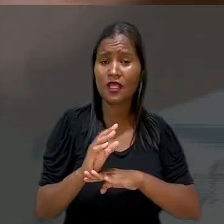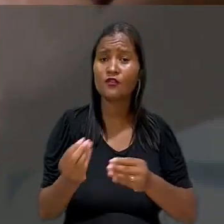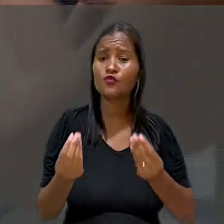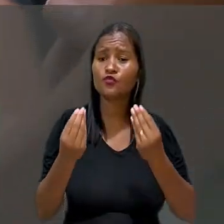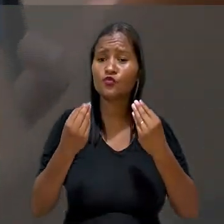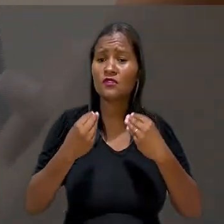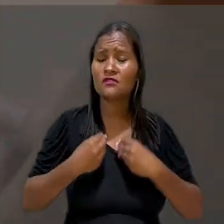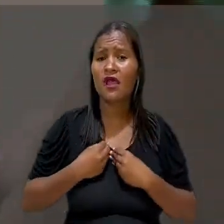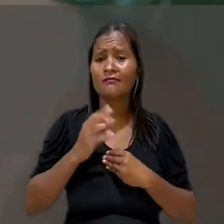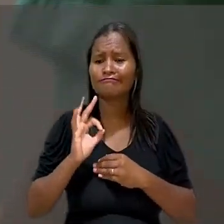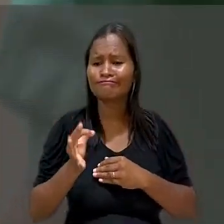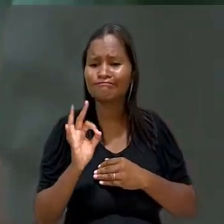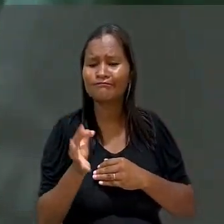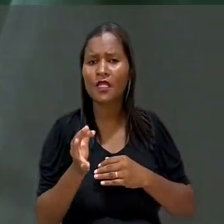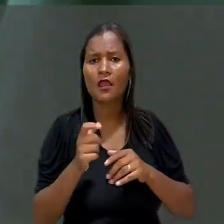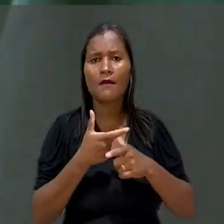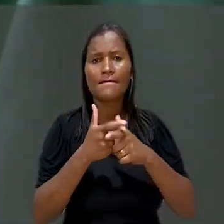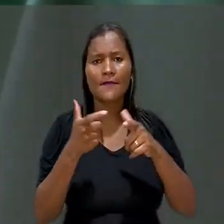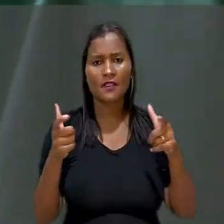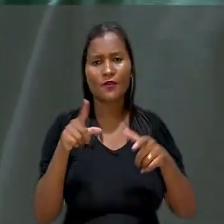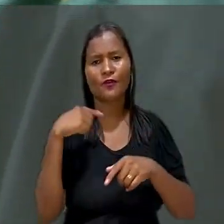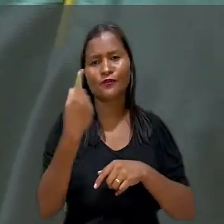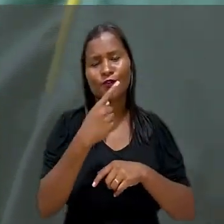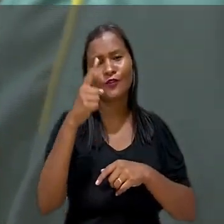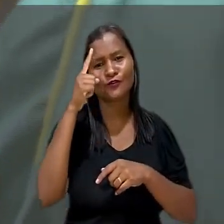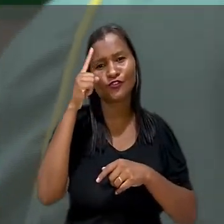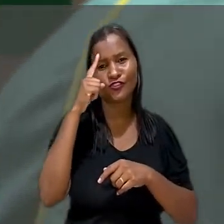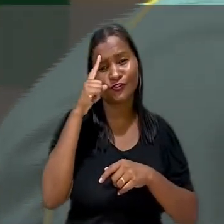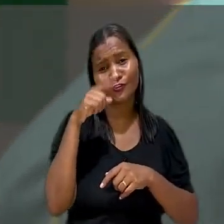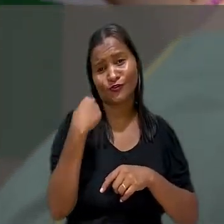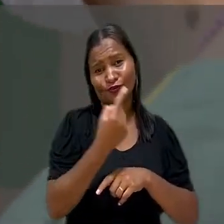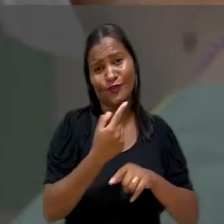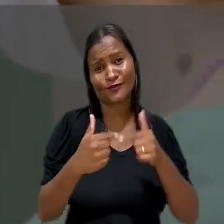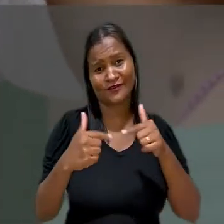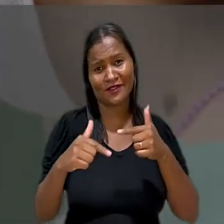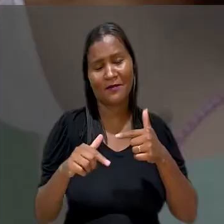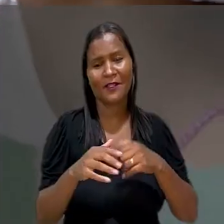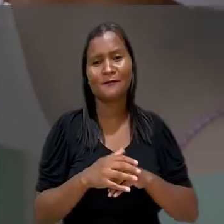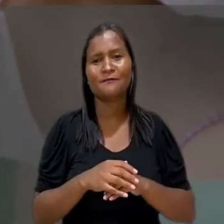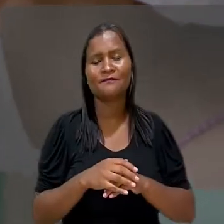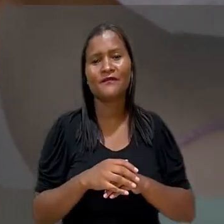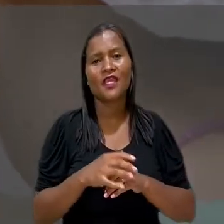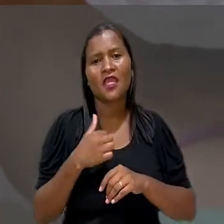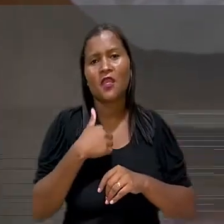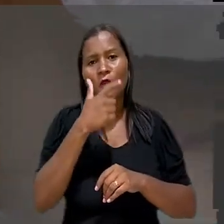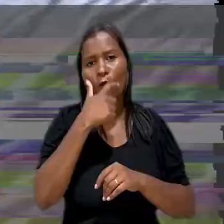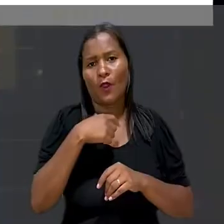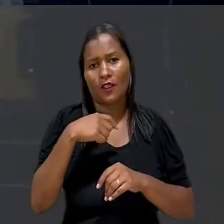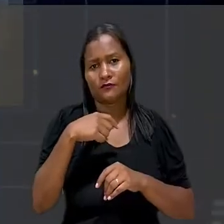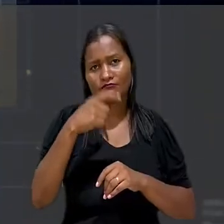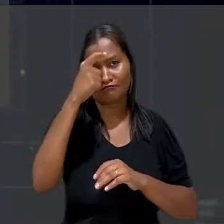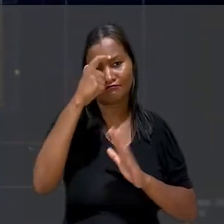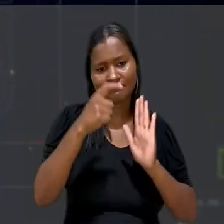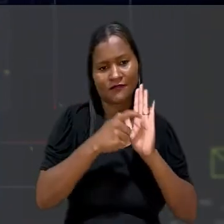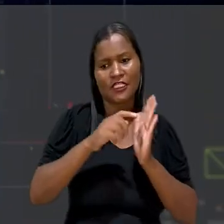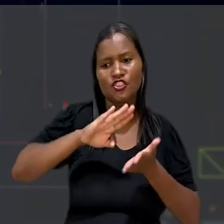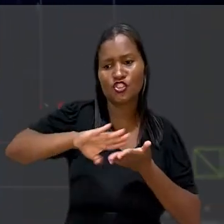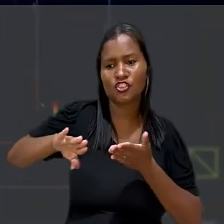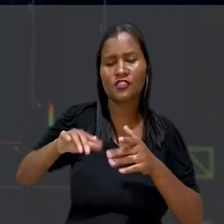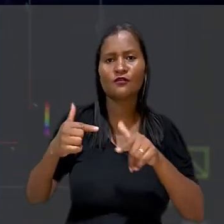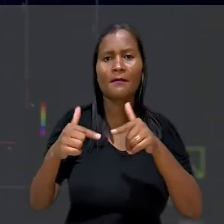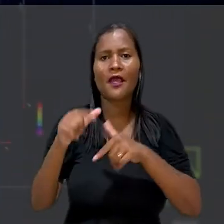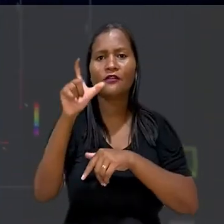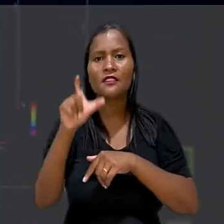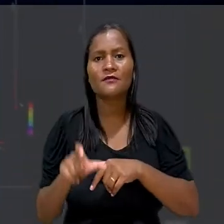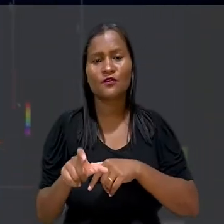nos proporciona uma assertividade maior no nosso dia a dia, no nosso trabalho. Eu não acho que a inteligência artificial vai